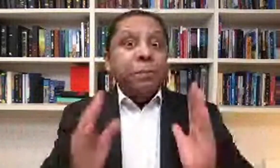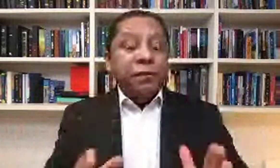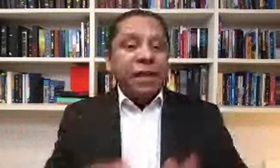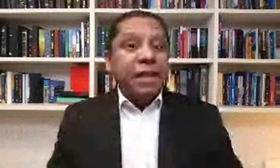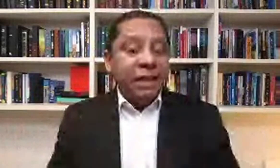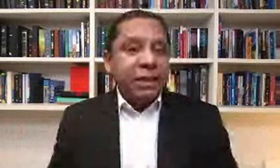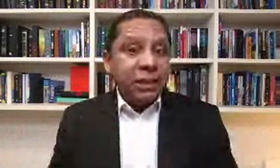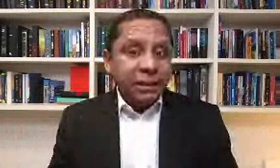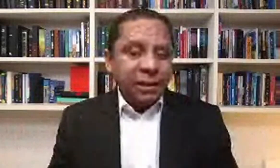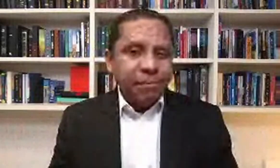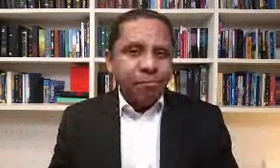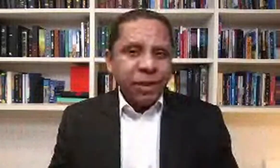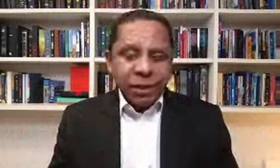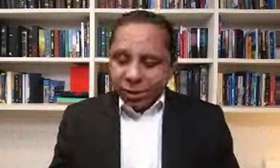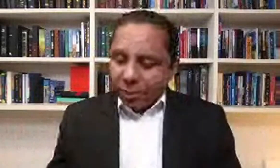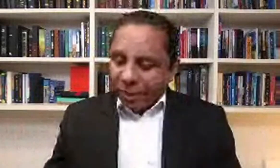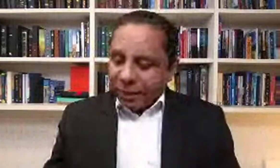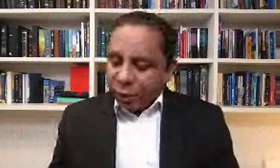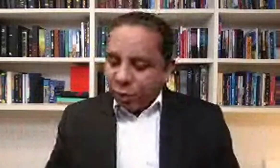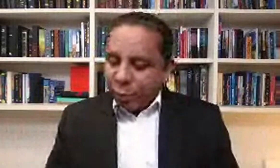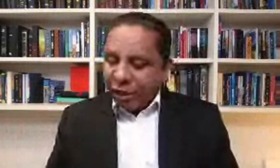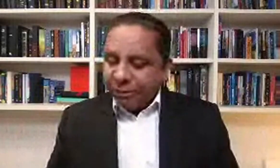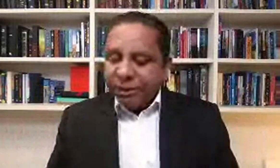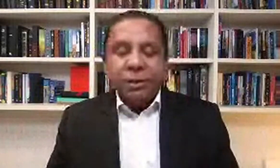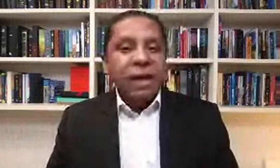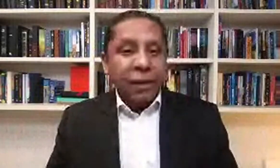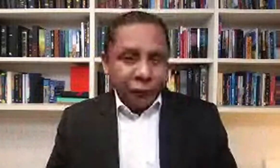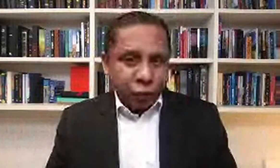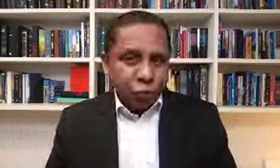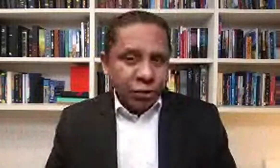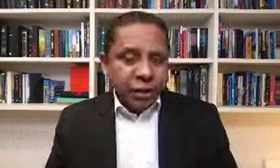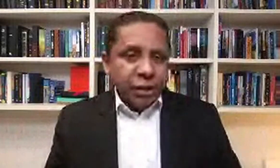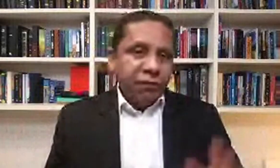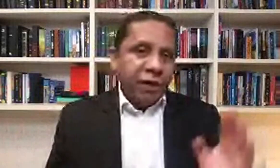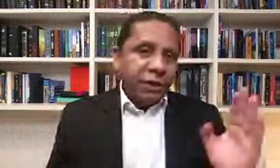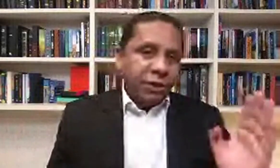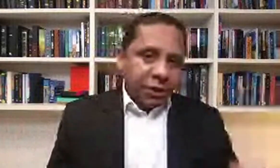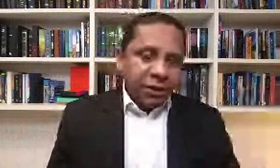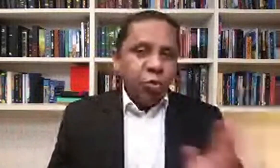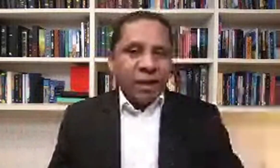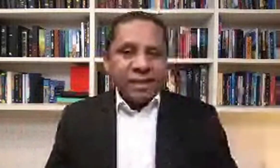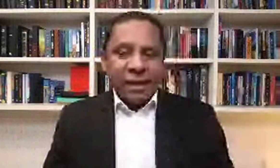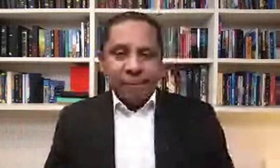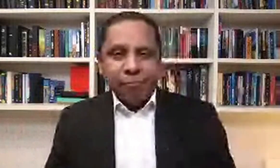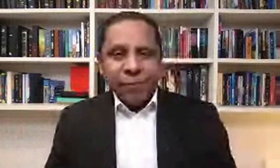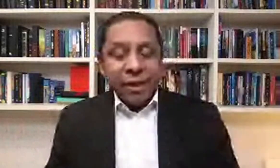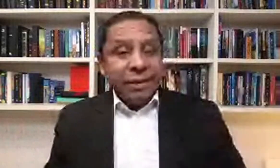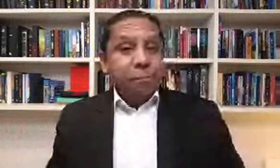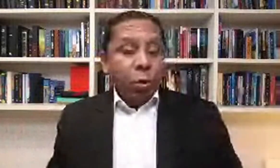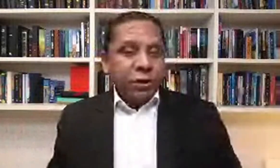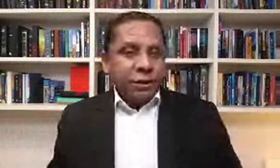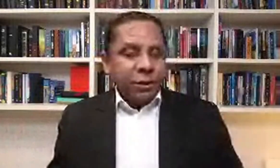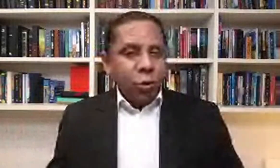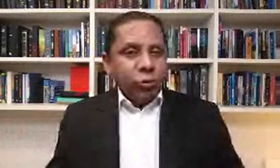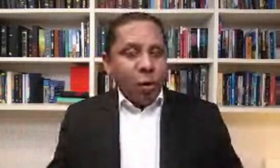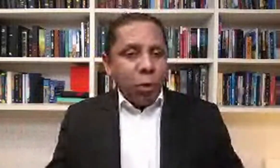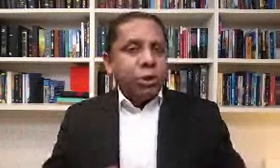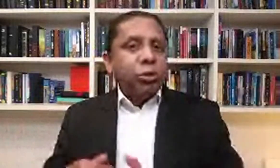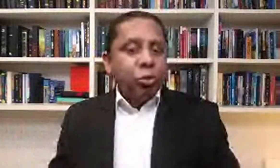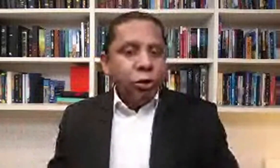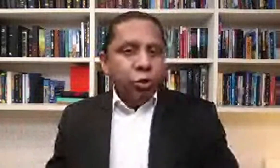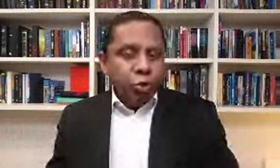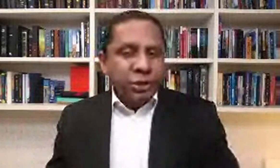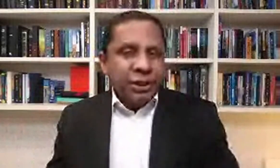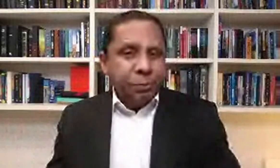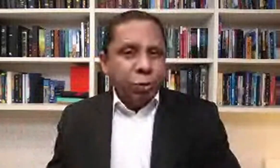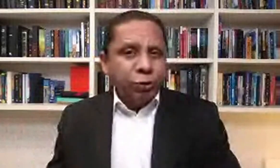foi a primeira fase da igreja cristã, chamada aqui no Apocalipse de Éfeso, e vai de 31 a 100. Depois, quando com a